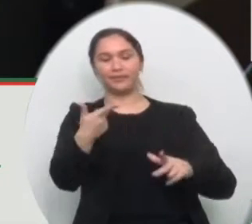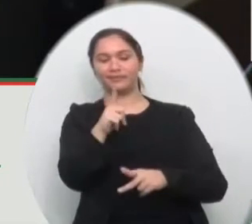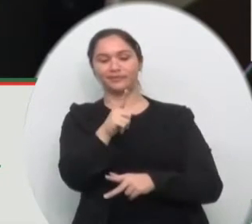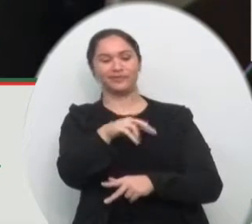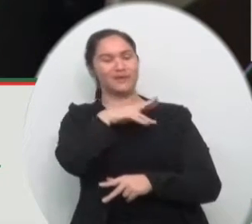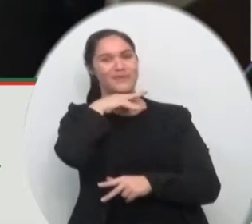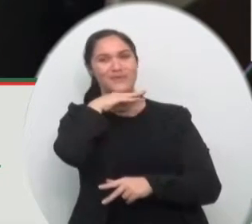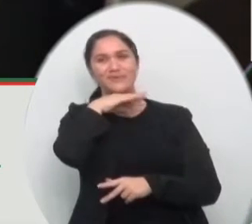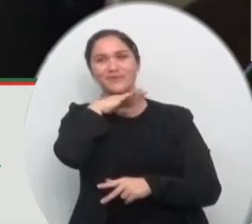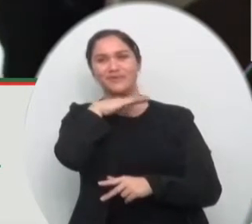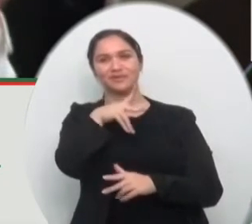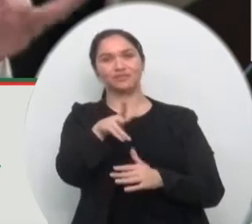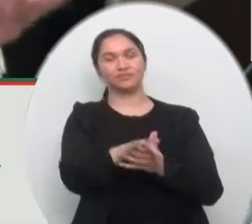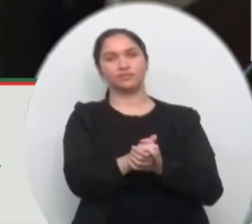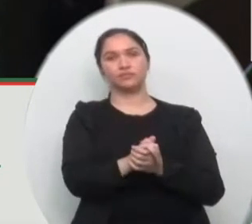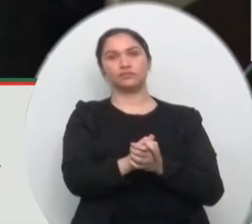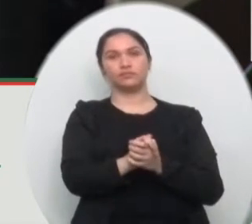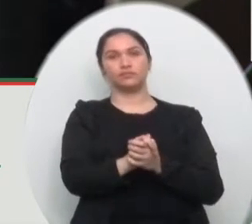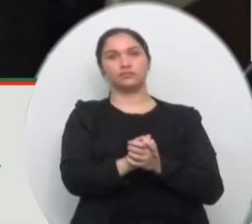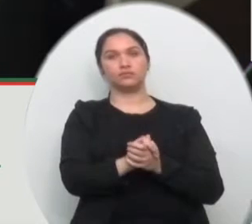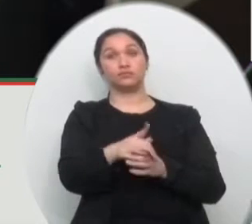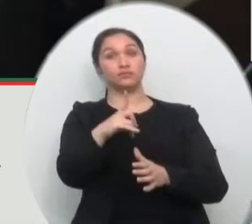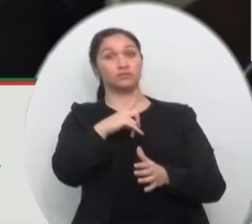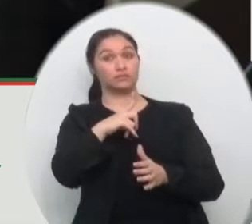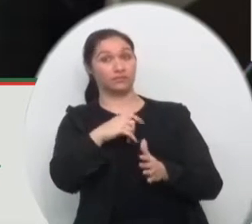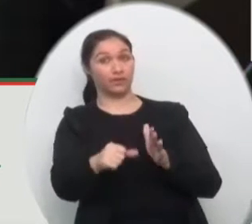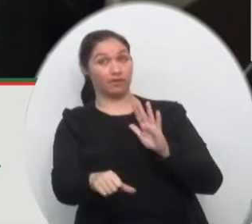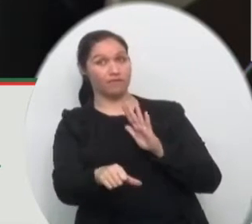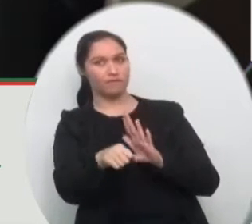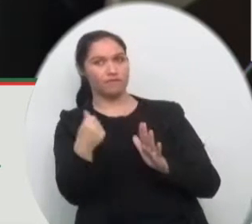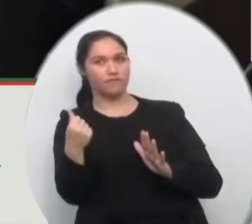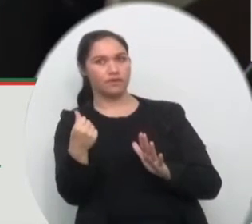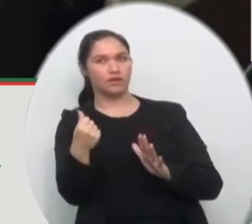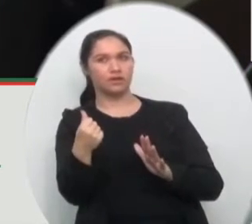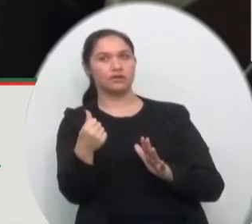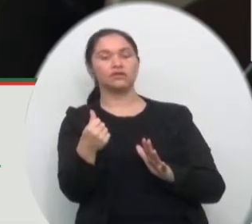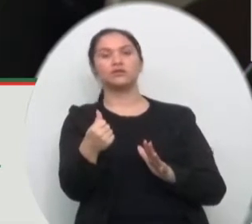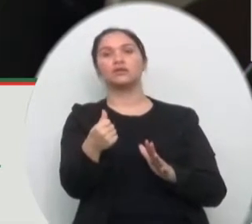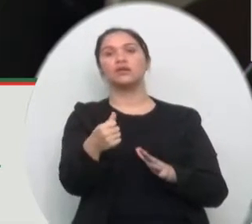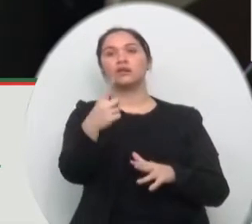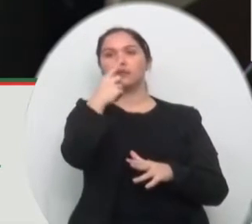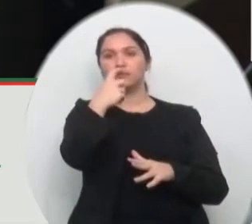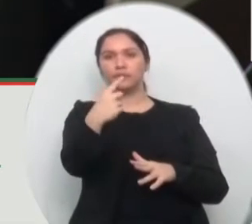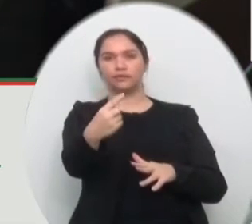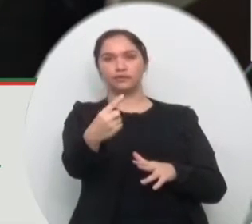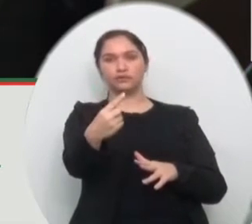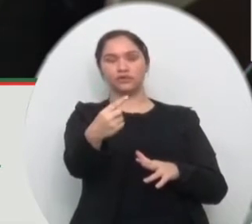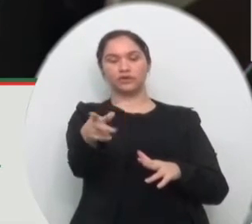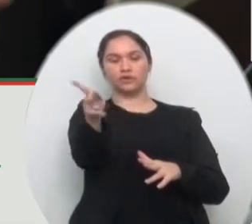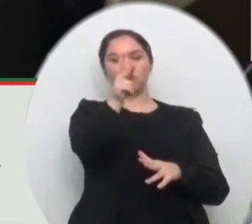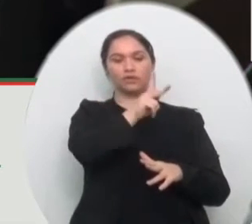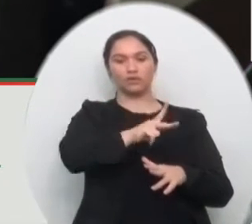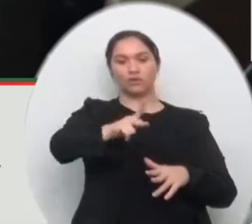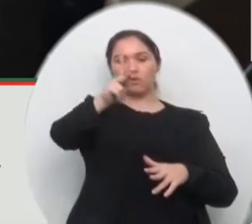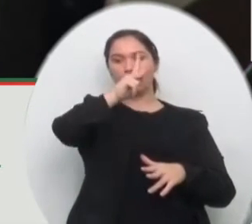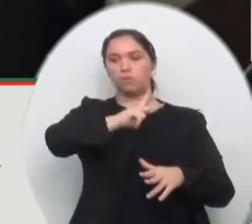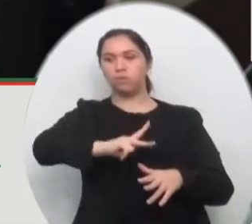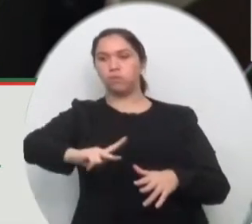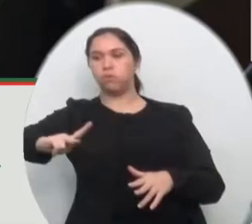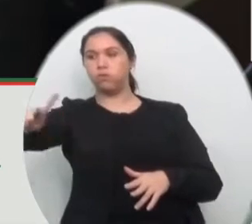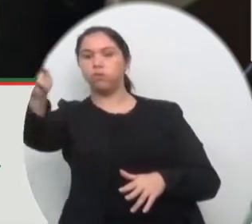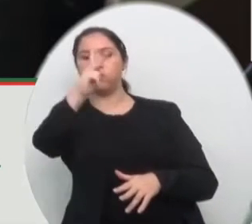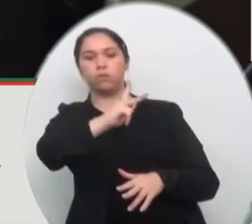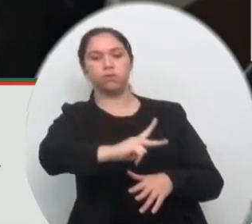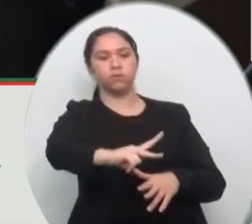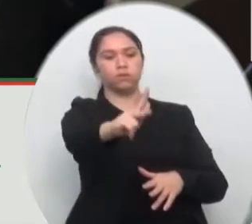redor. Dependendo da direção do vento, 5, 7, 8 quilômetros, vocês